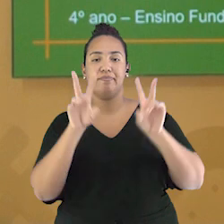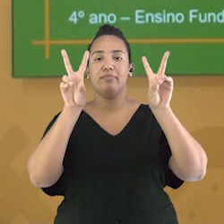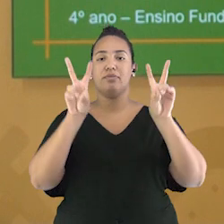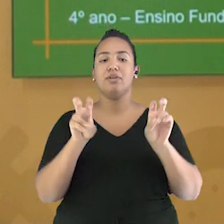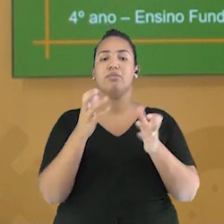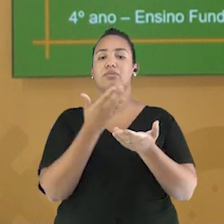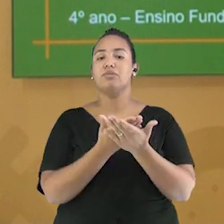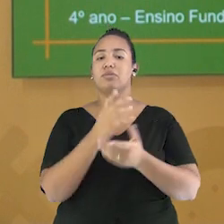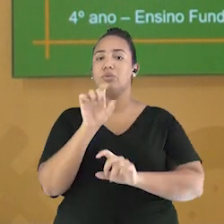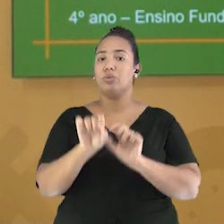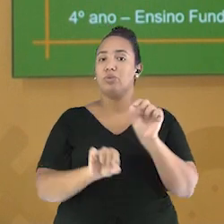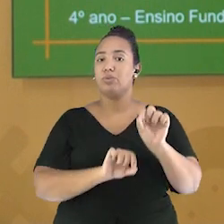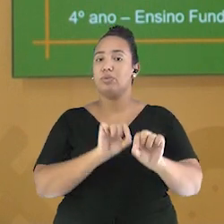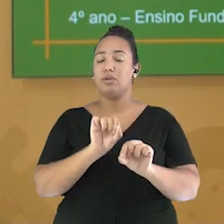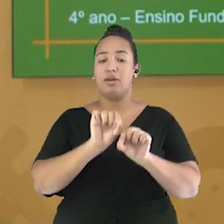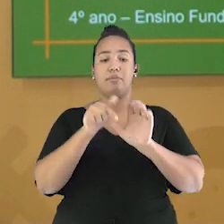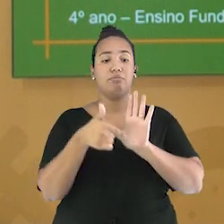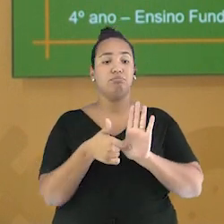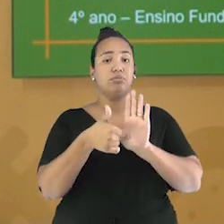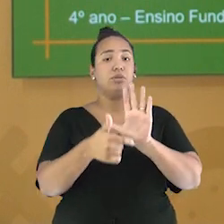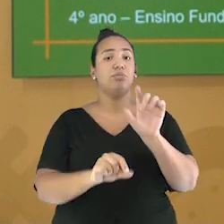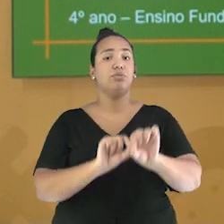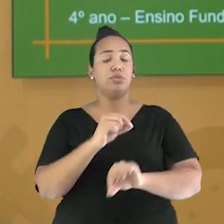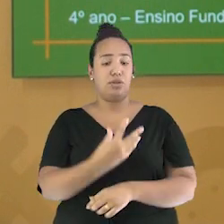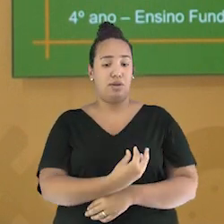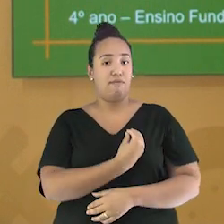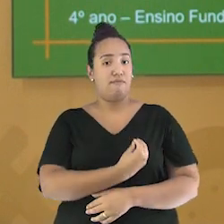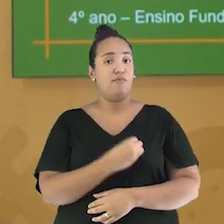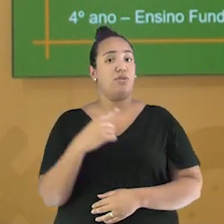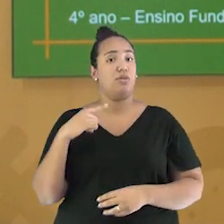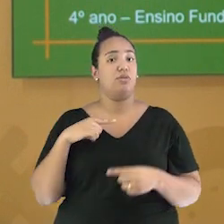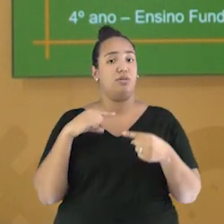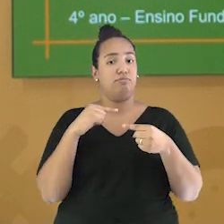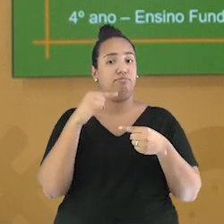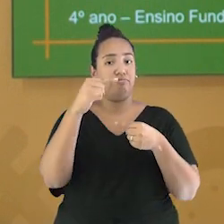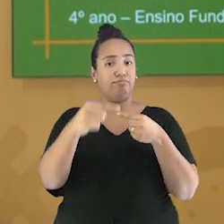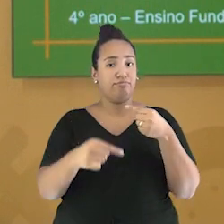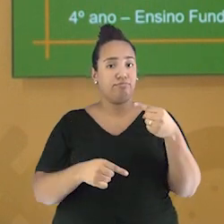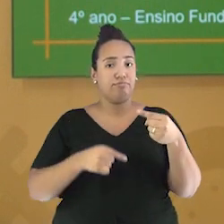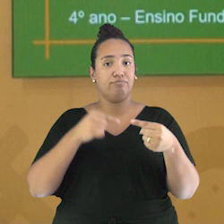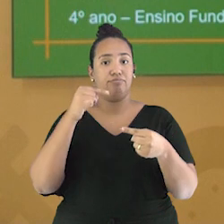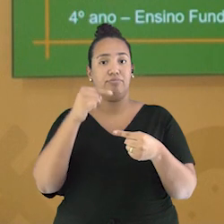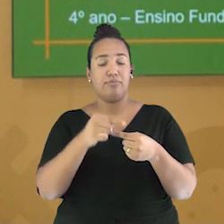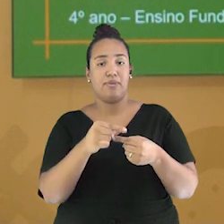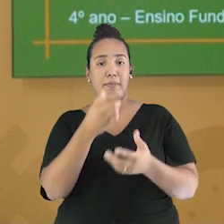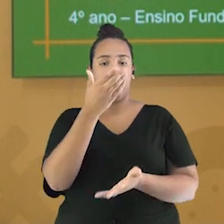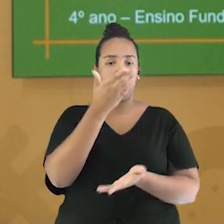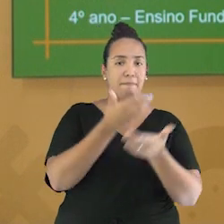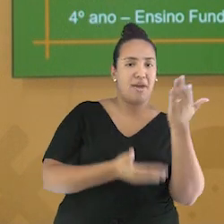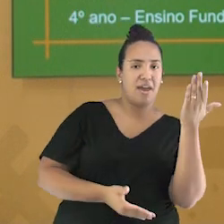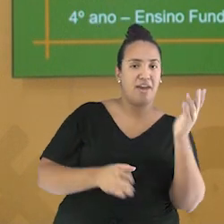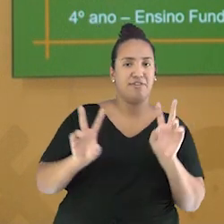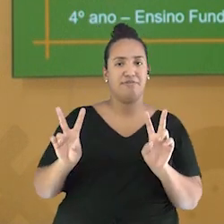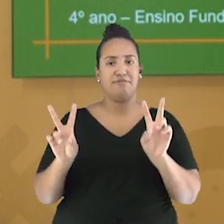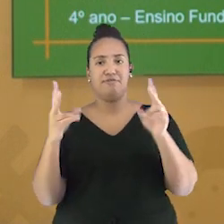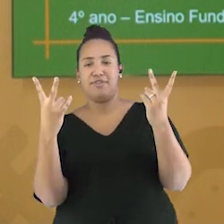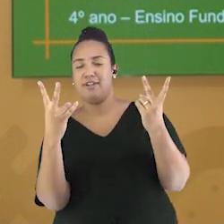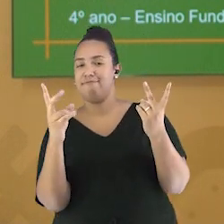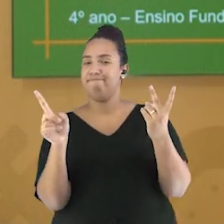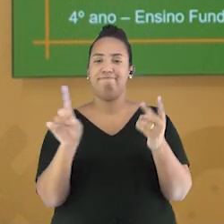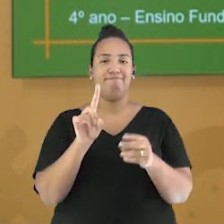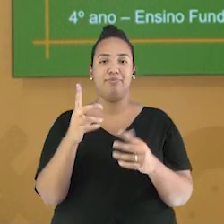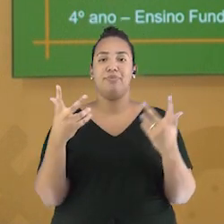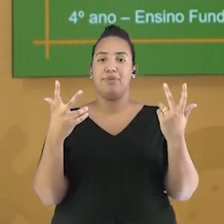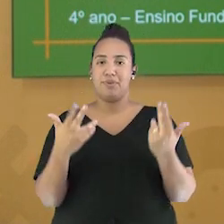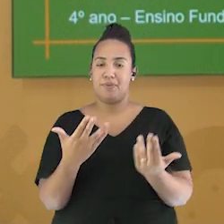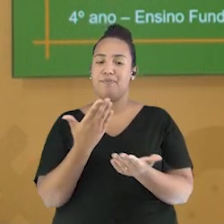de hoje veio para nos mostrar que a vida é um ciclo. Nada se ganha, nada se perde, pois assim como